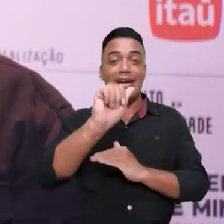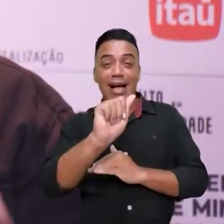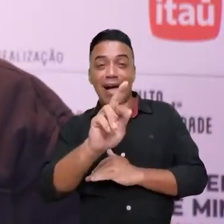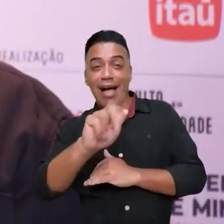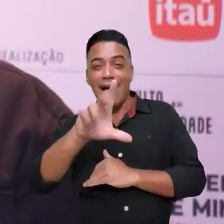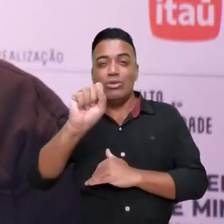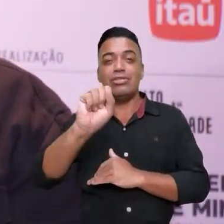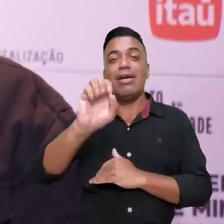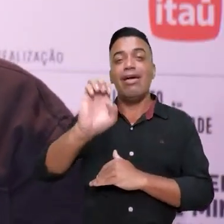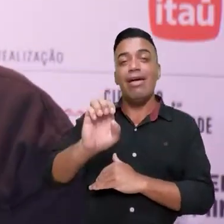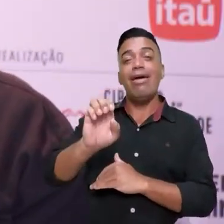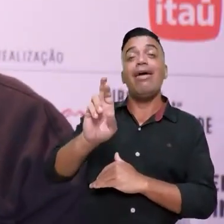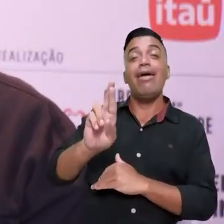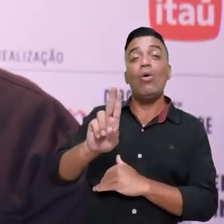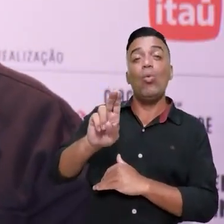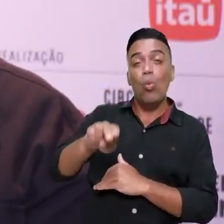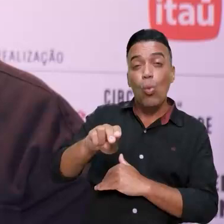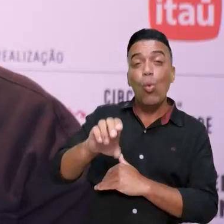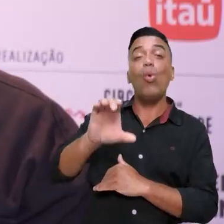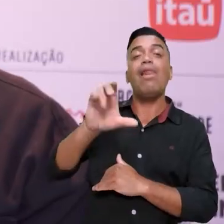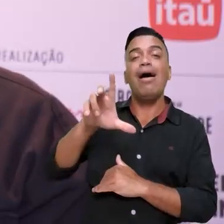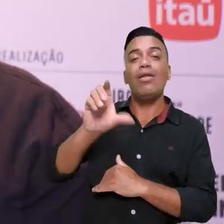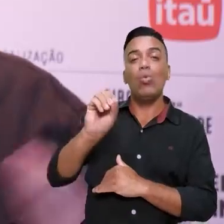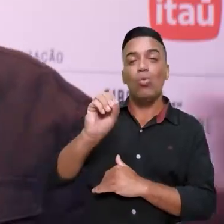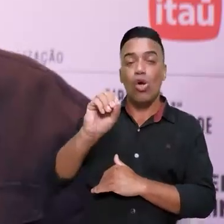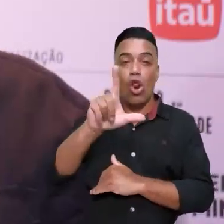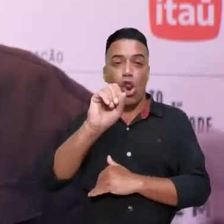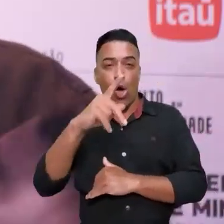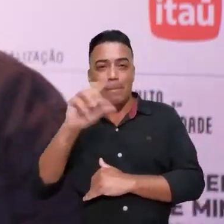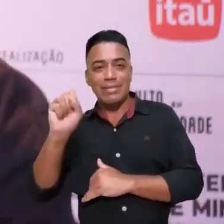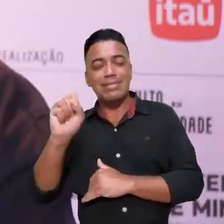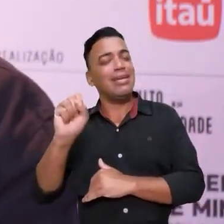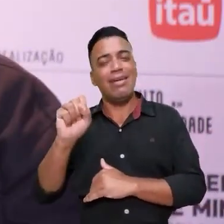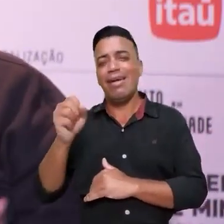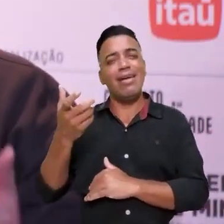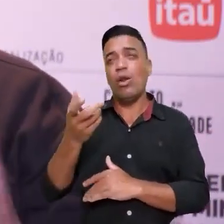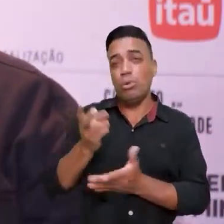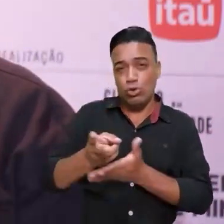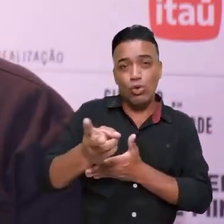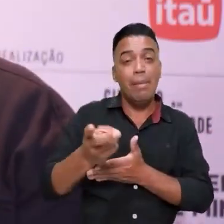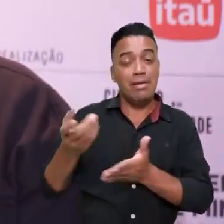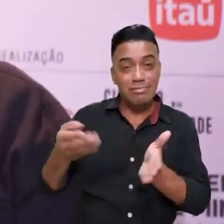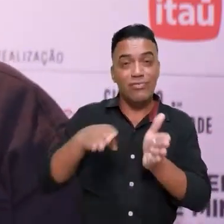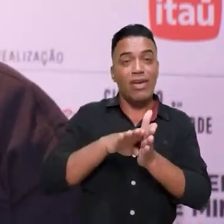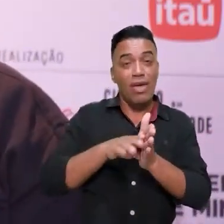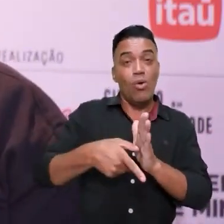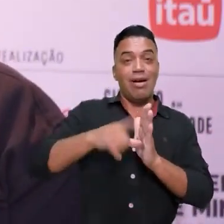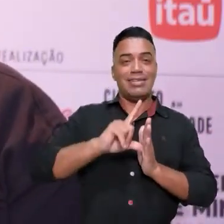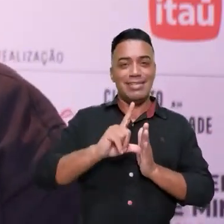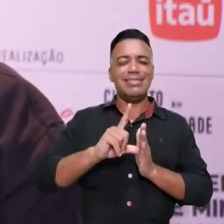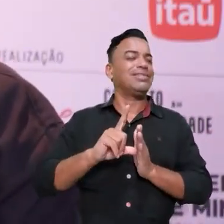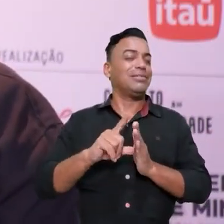Lopes, um mestre, um grande jornalista, um grande escritor, que esteve aqui, ele não pôde continuar, mas ele veio cedo